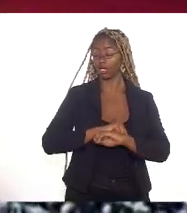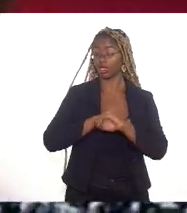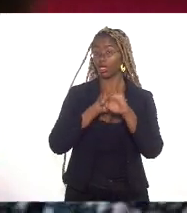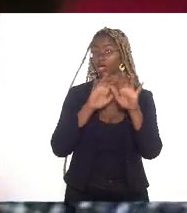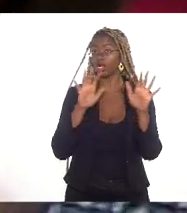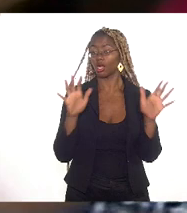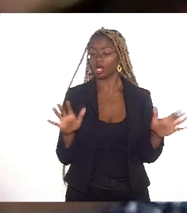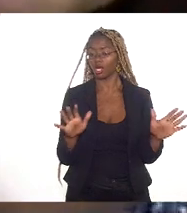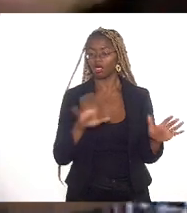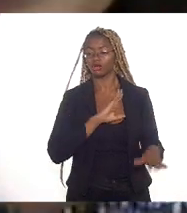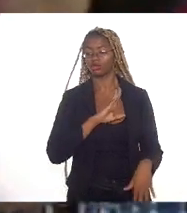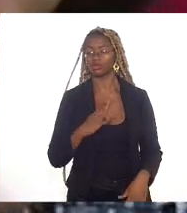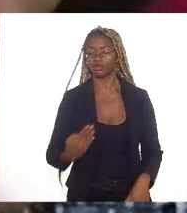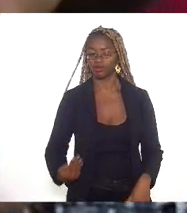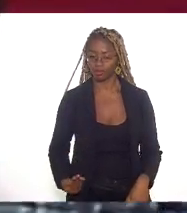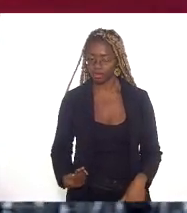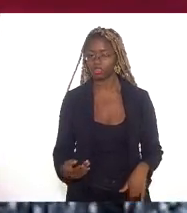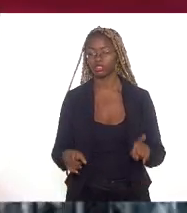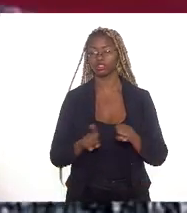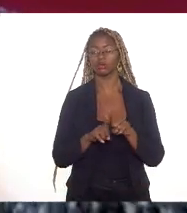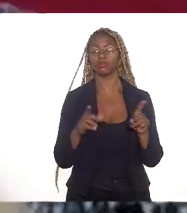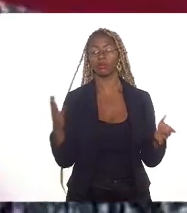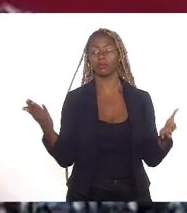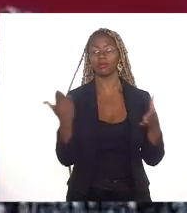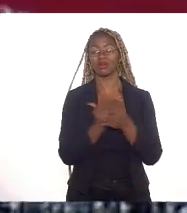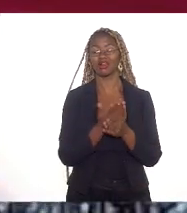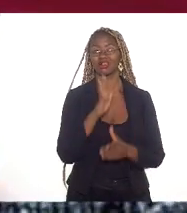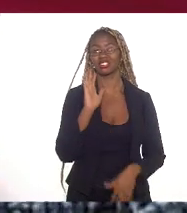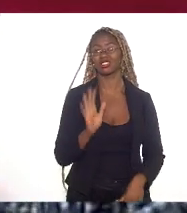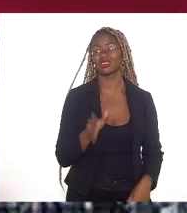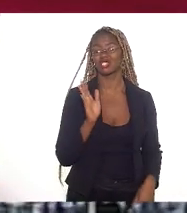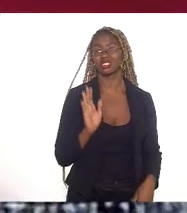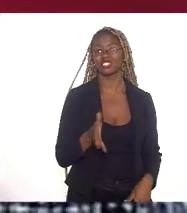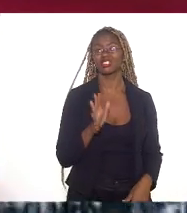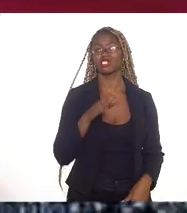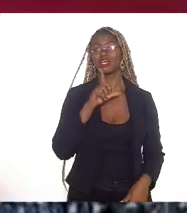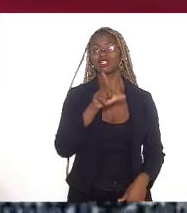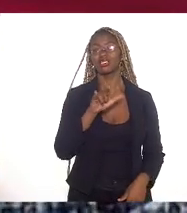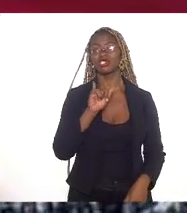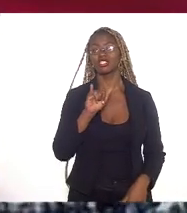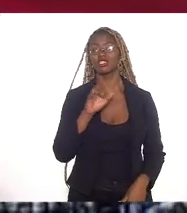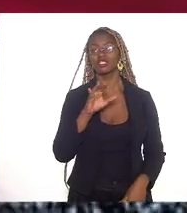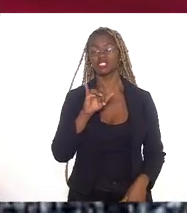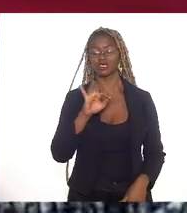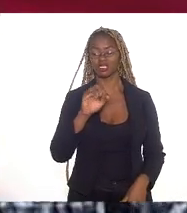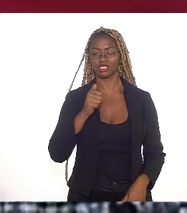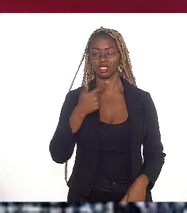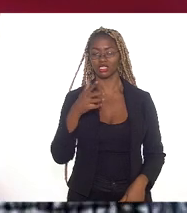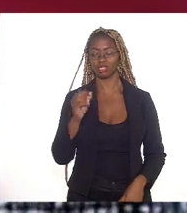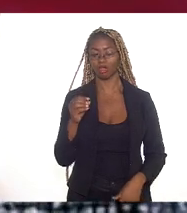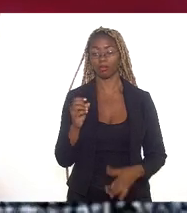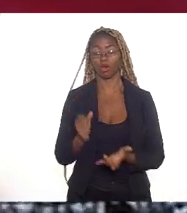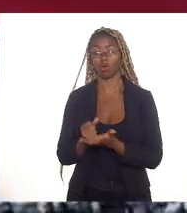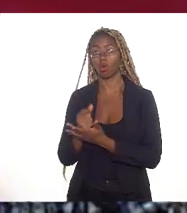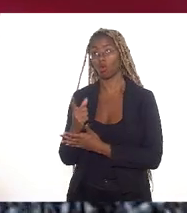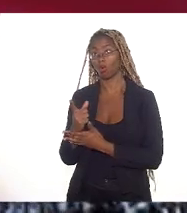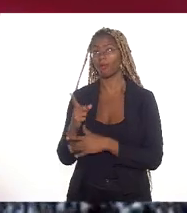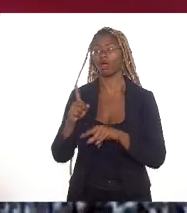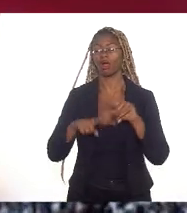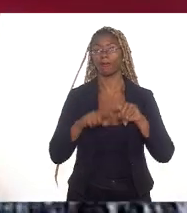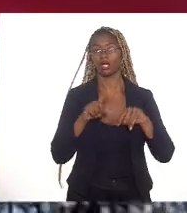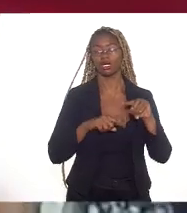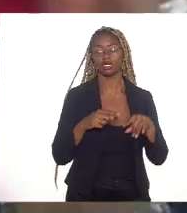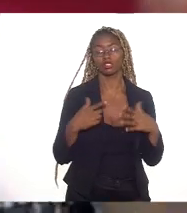parte do governo, inclusive, que já há um processo licitatório em andamento para a aquisição desses equipamentos. Então, eu